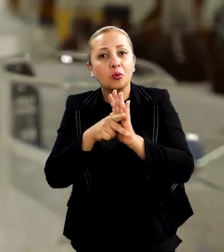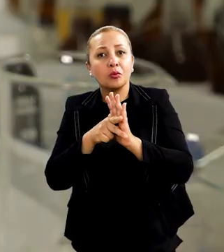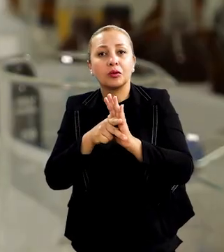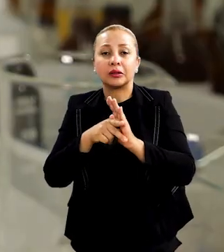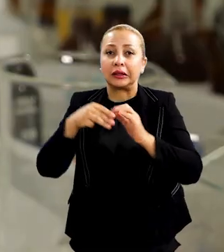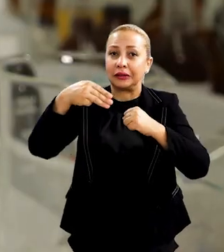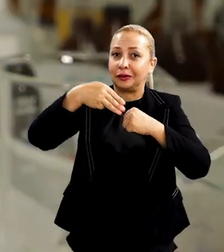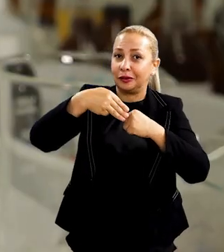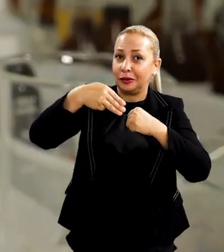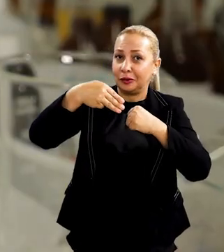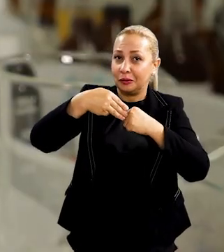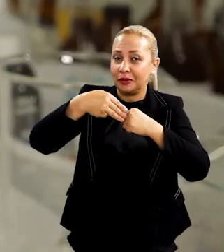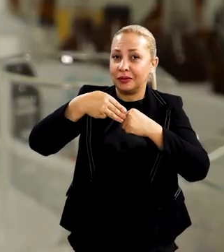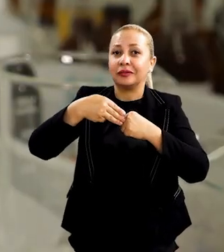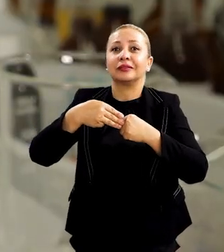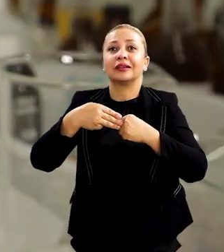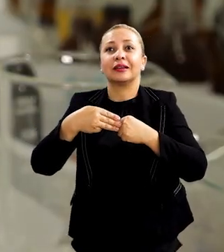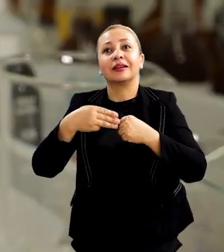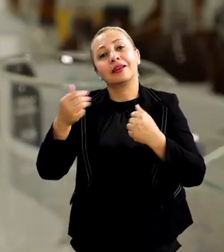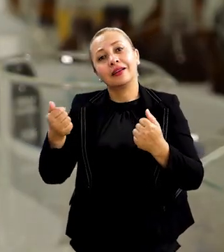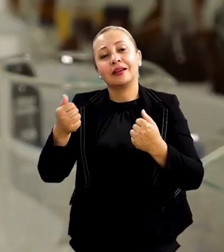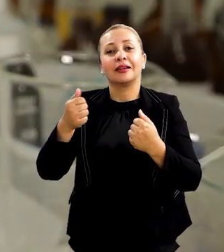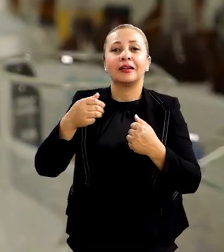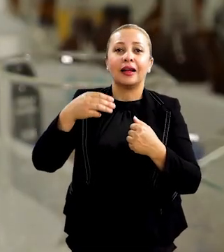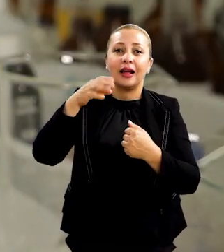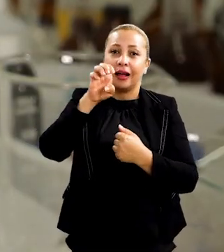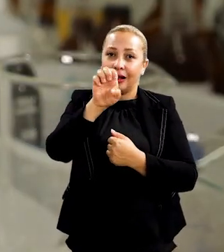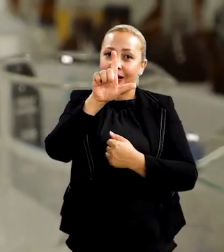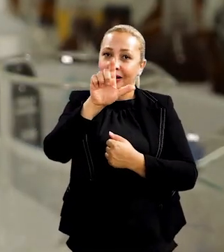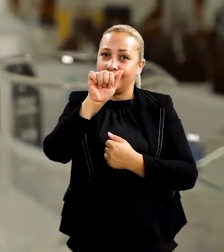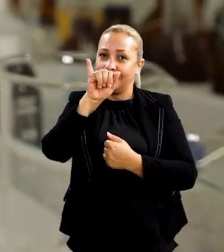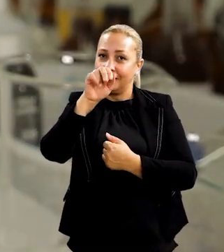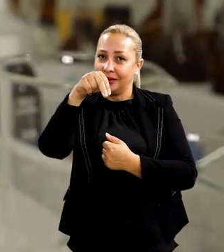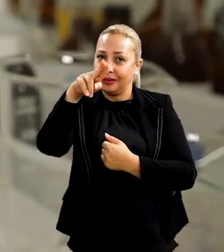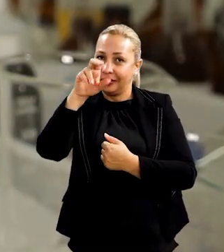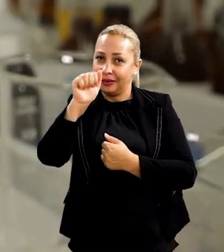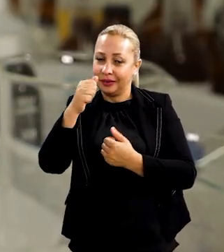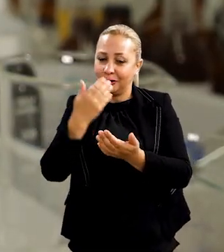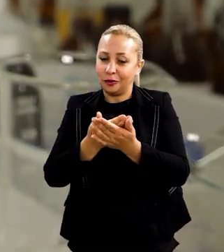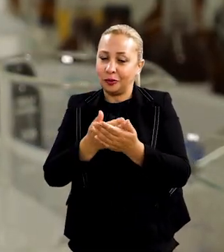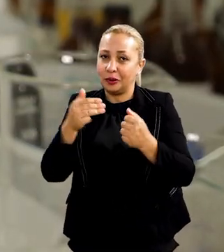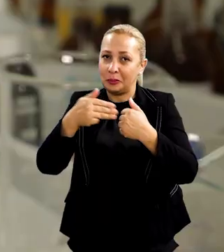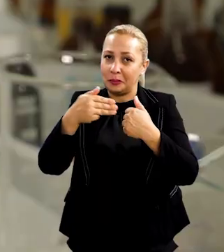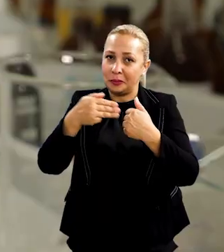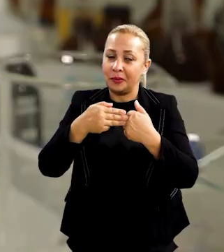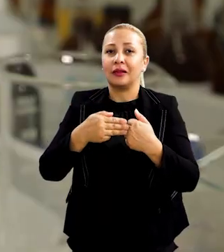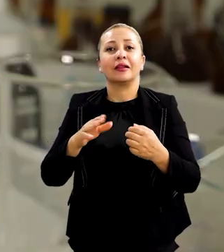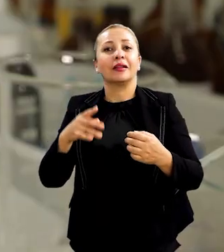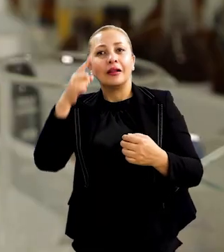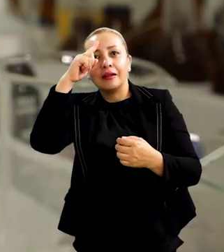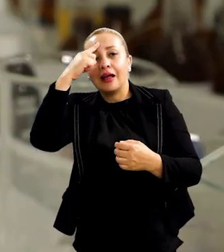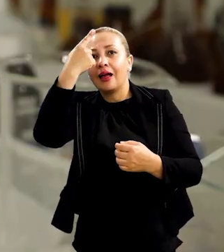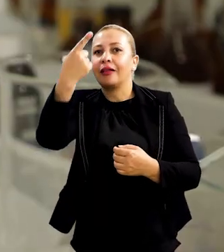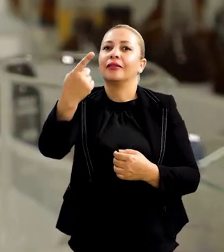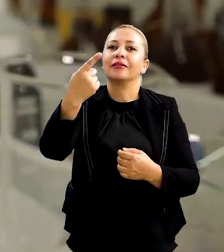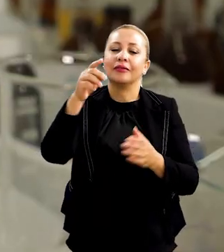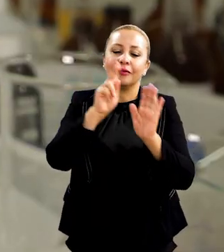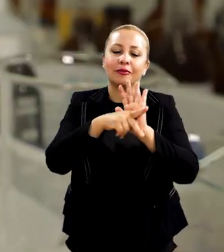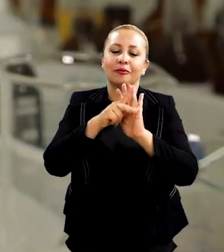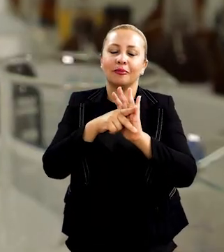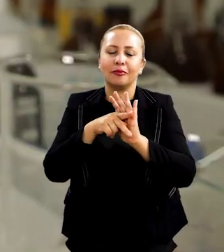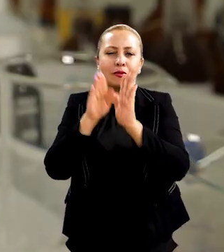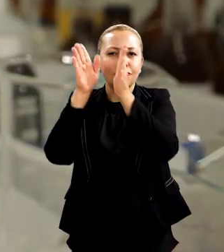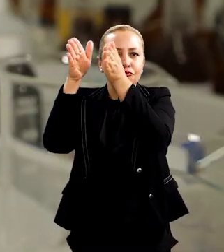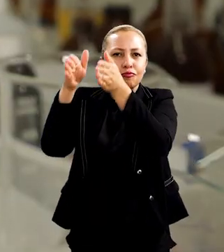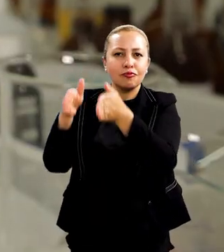projeto de mestrado, né, da mestranda, no caso, a Elaine Santos, né? E a ideia do